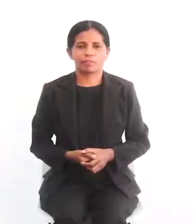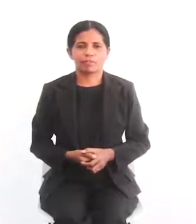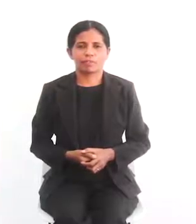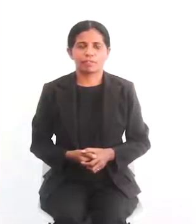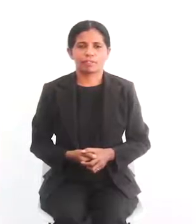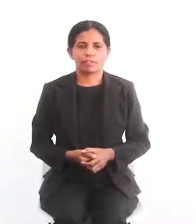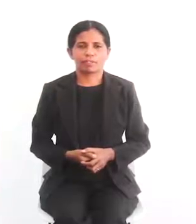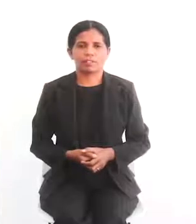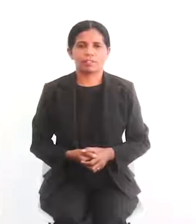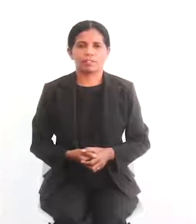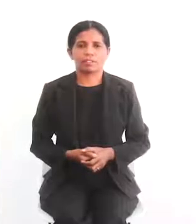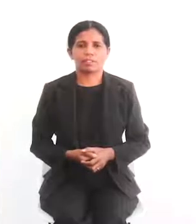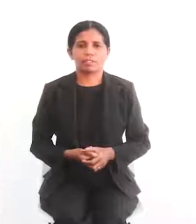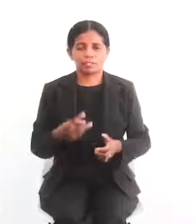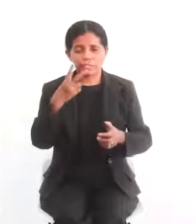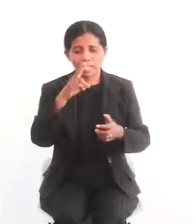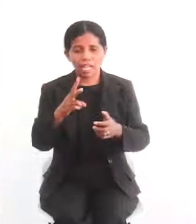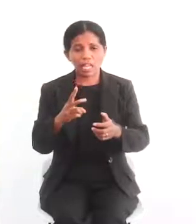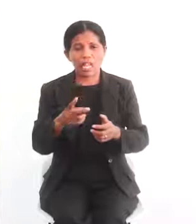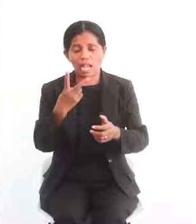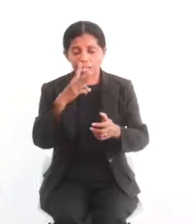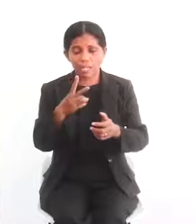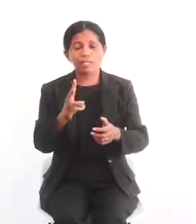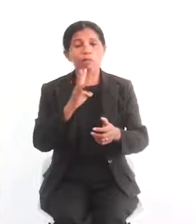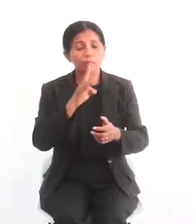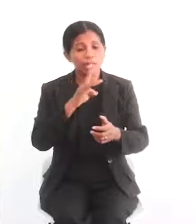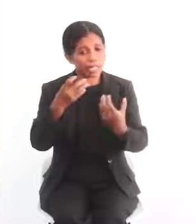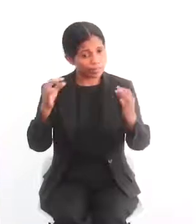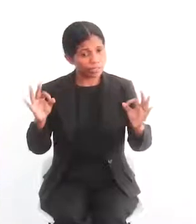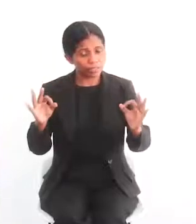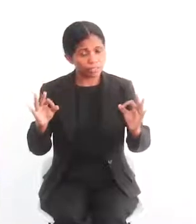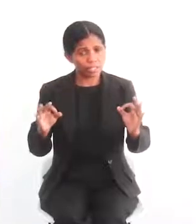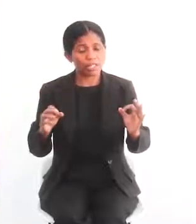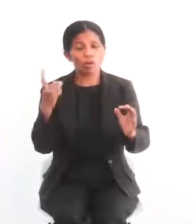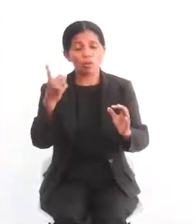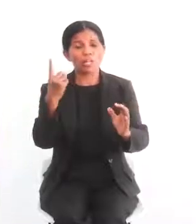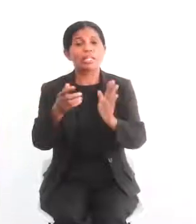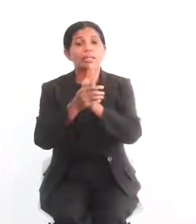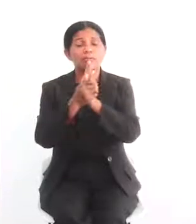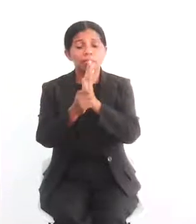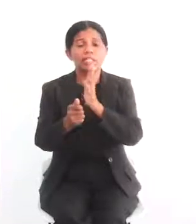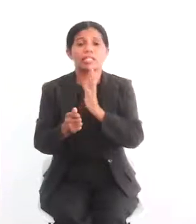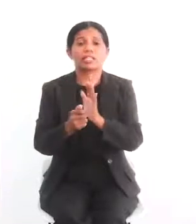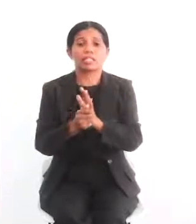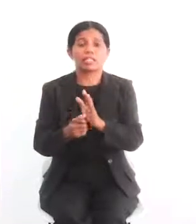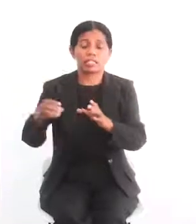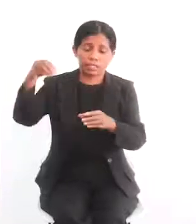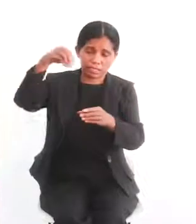Tirou toda a água até ficar só óleo cozido. Filtrou o